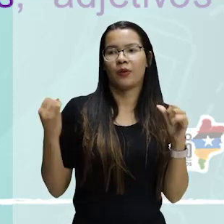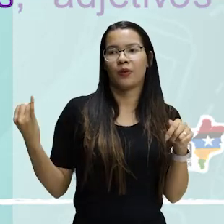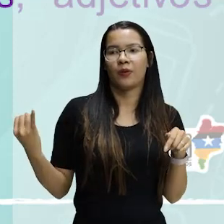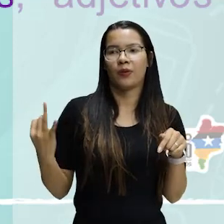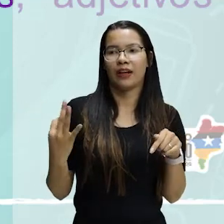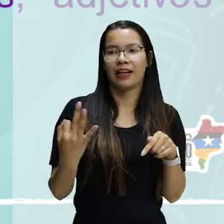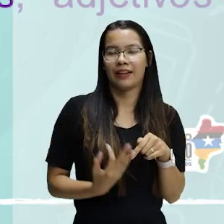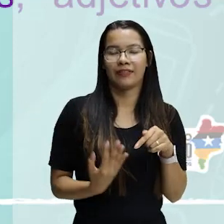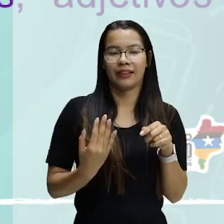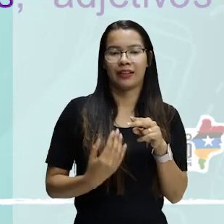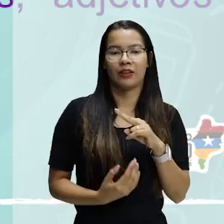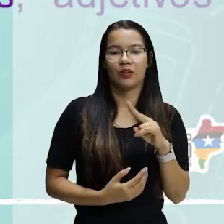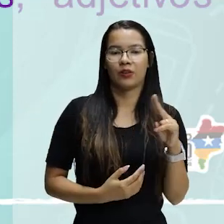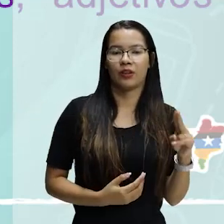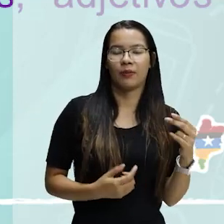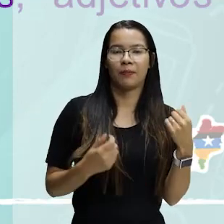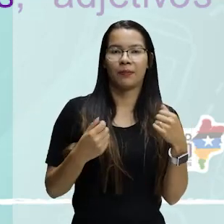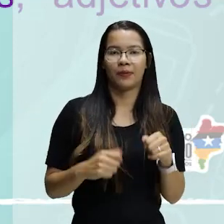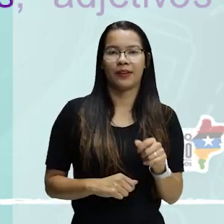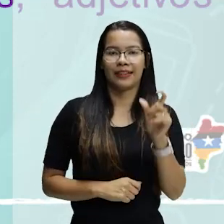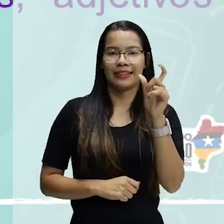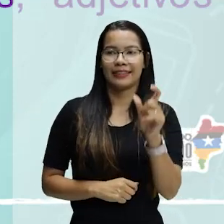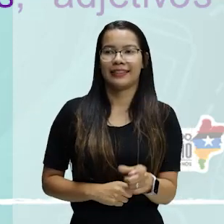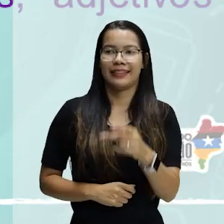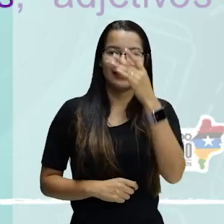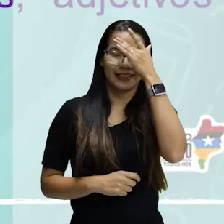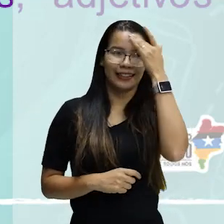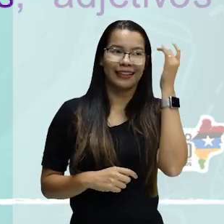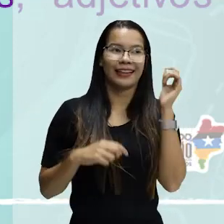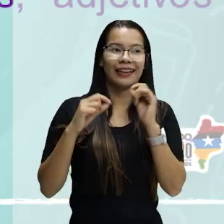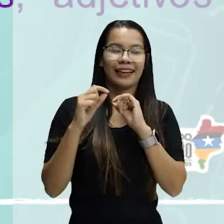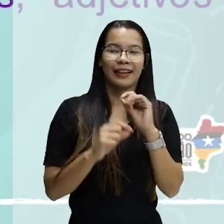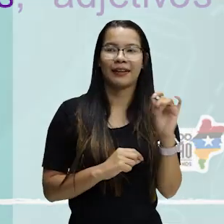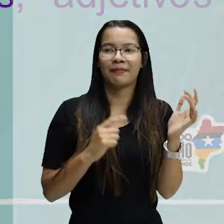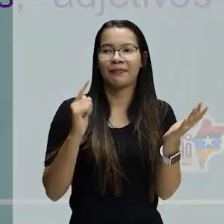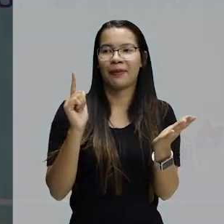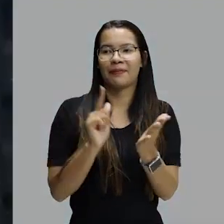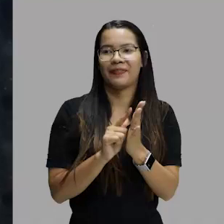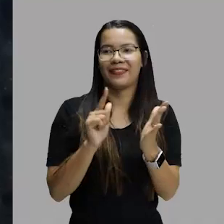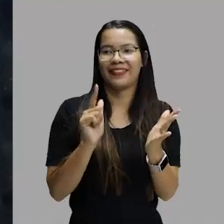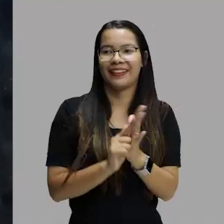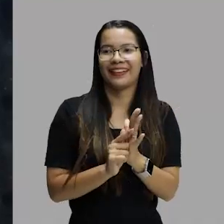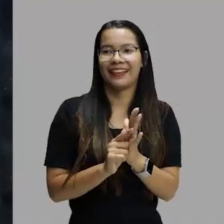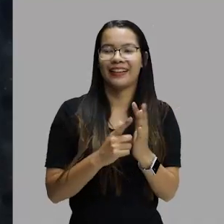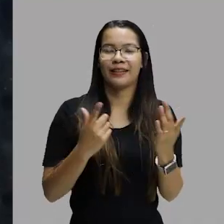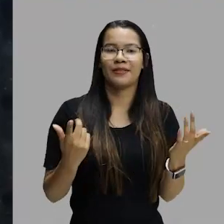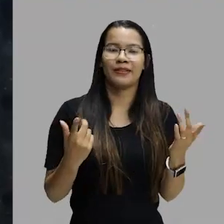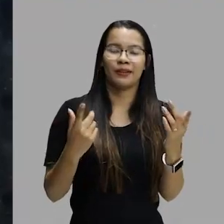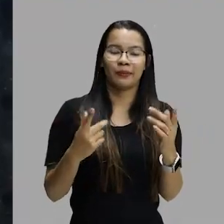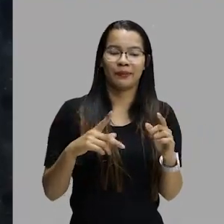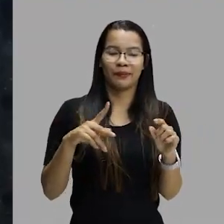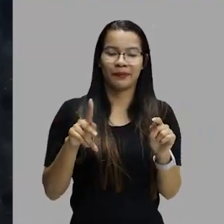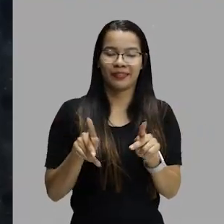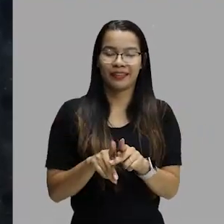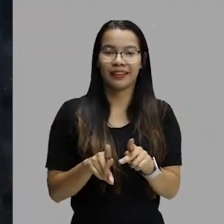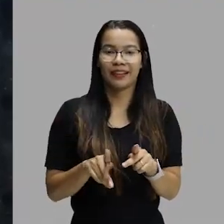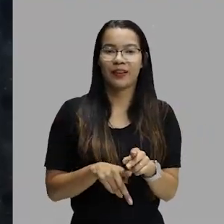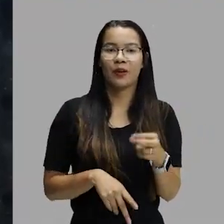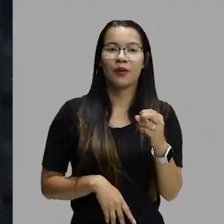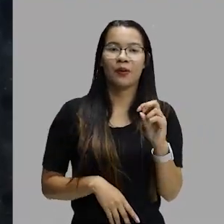o nome. Podem ser. Quem vai fazer papel de adjuntos adnominais? Os pronomes,